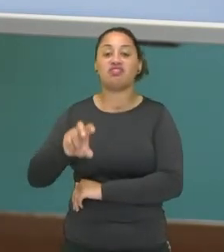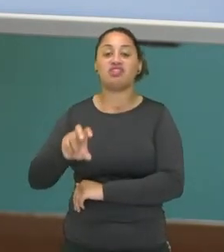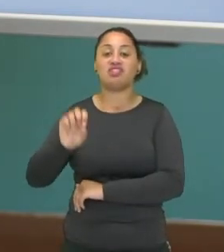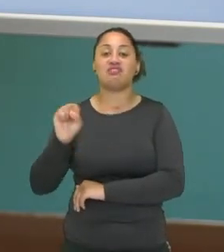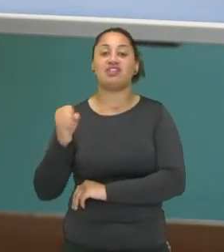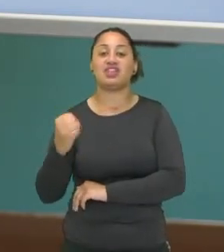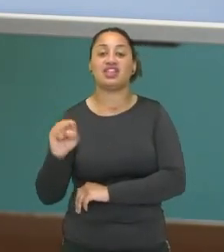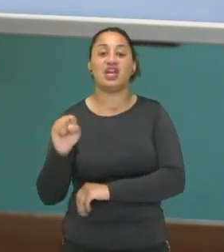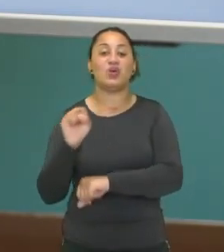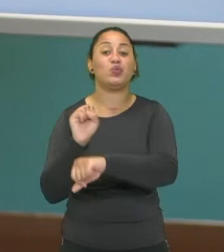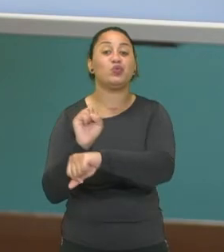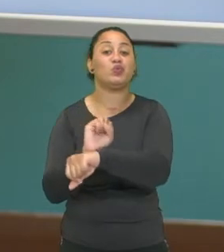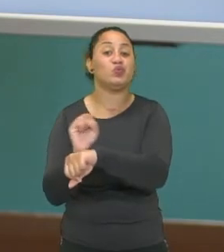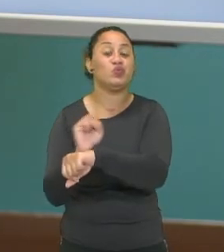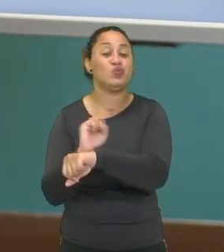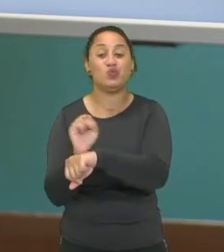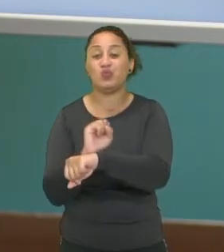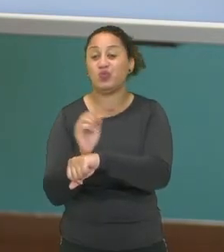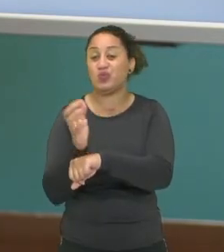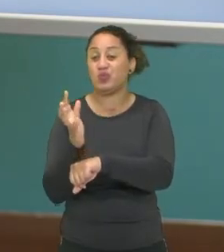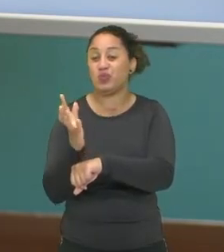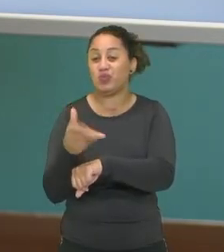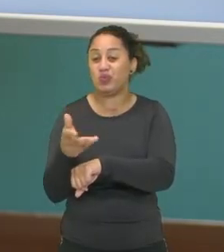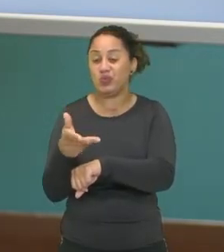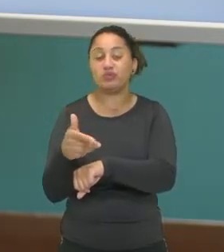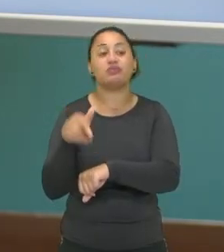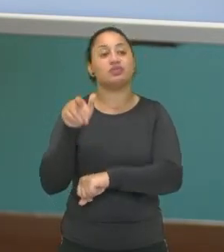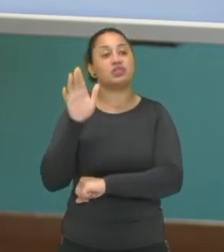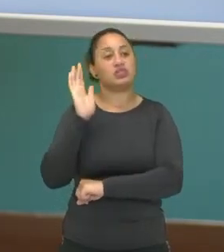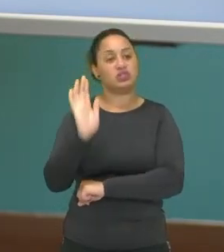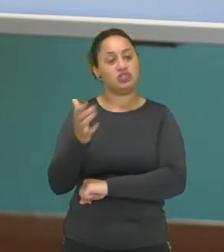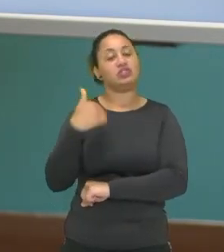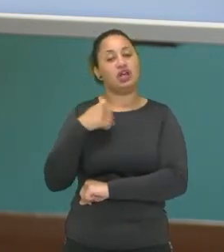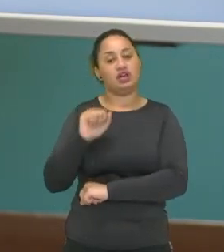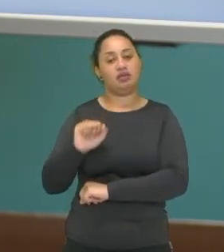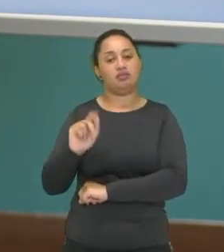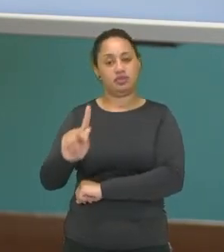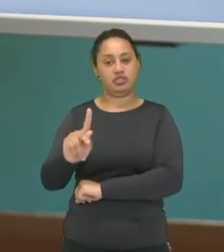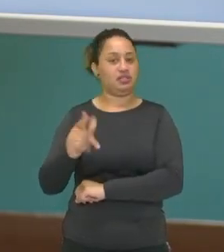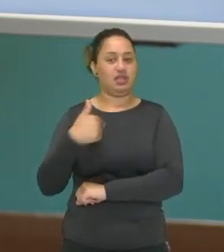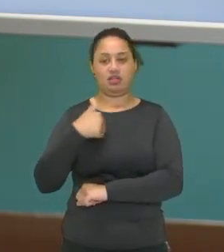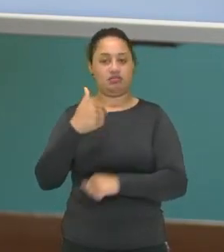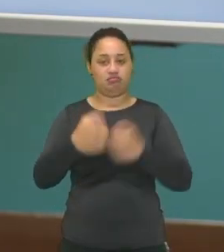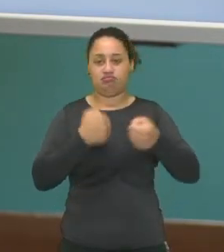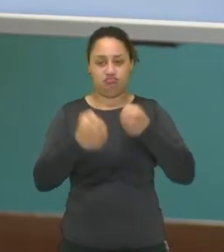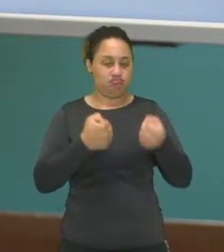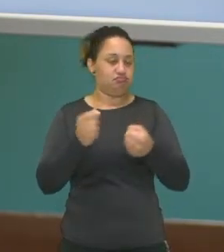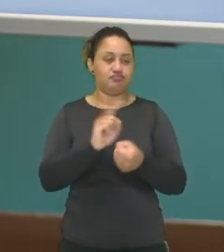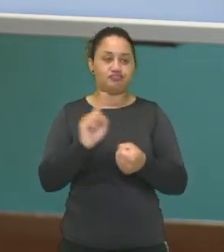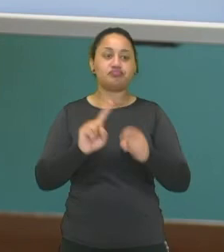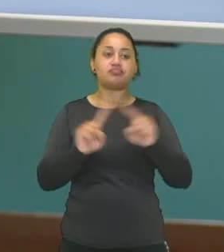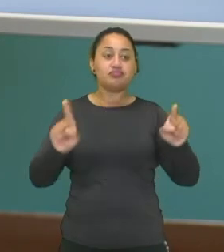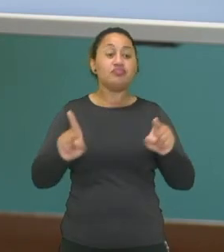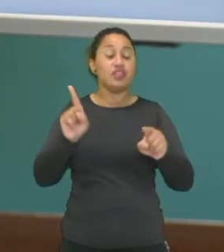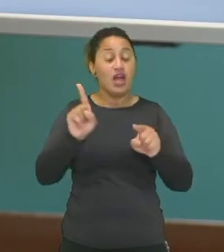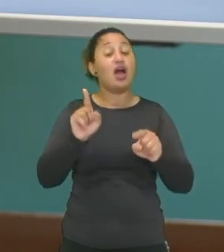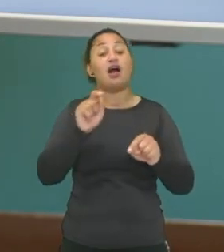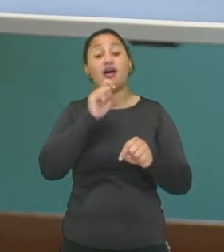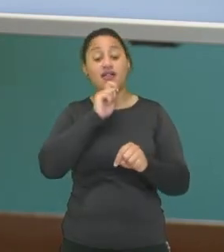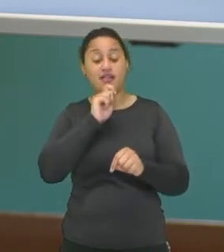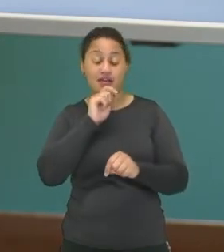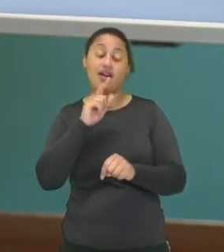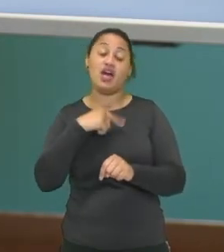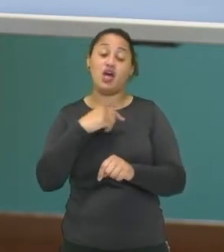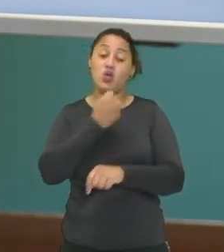9,58 segundos, né? Atualmente ele já está aposentado, não está mais correndo, mas ele ainda é o dono